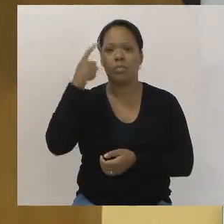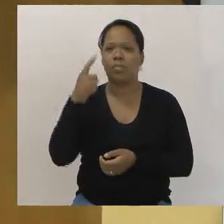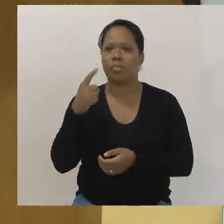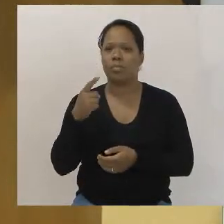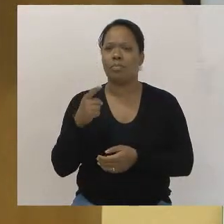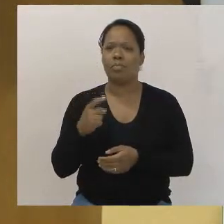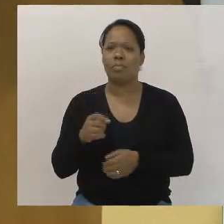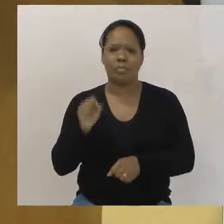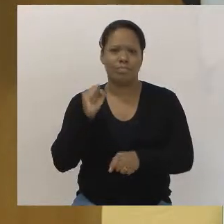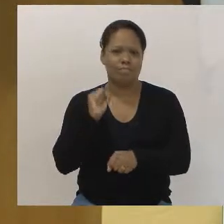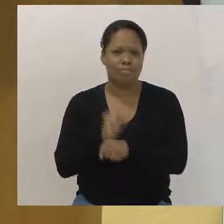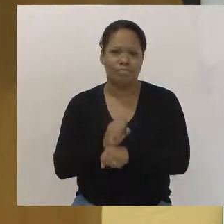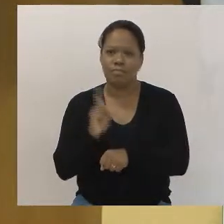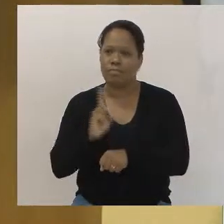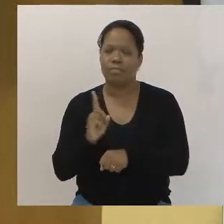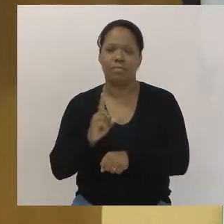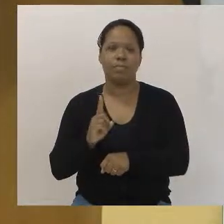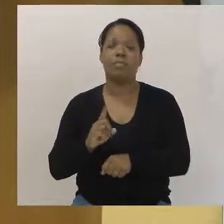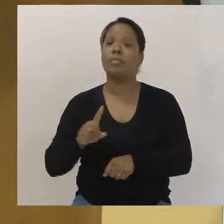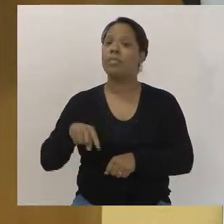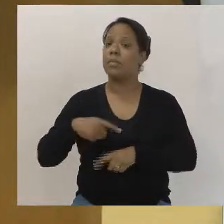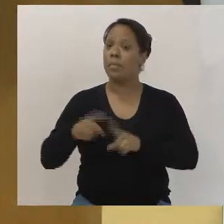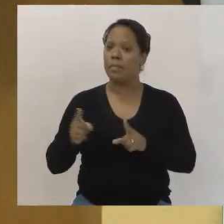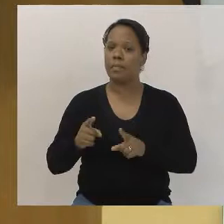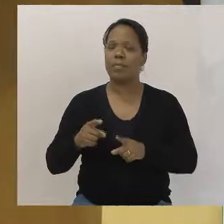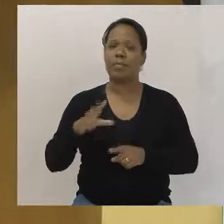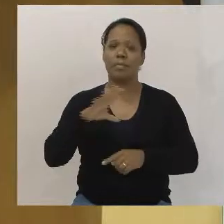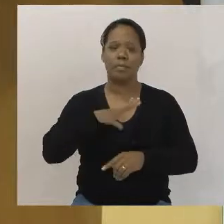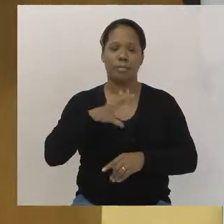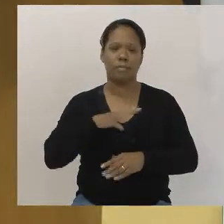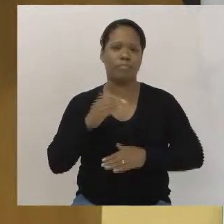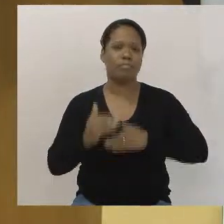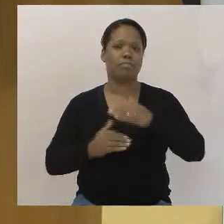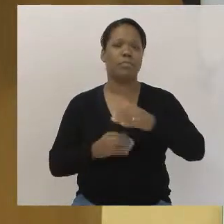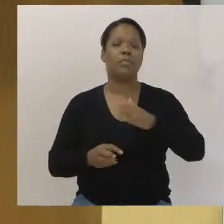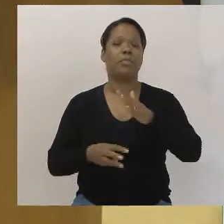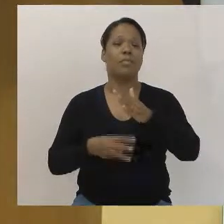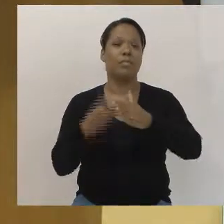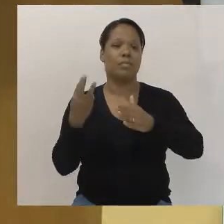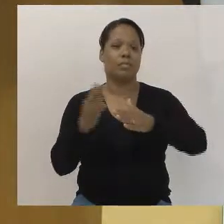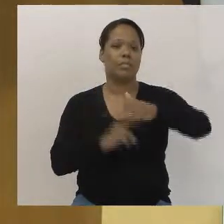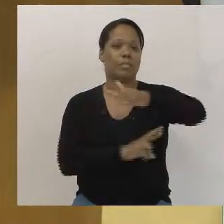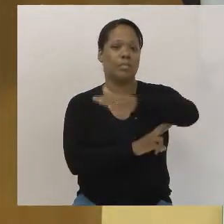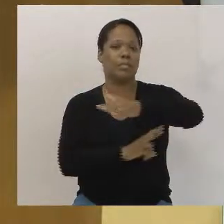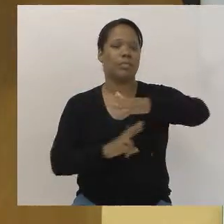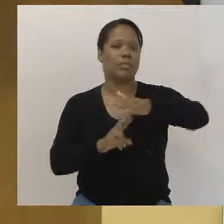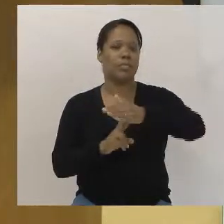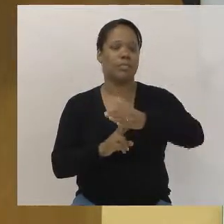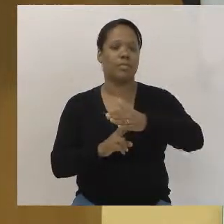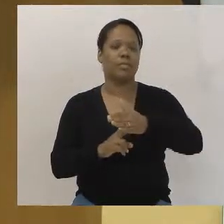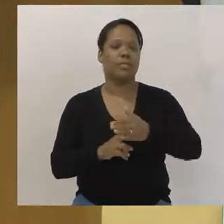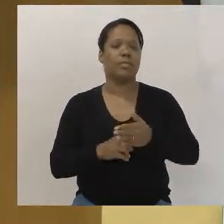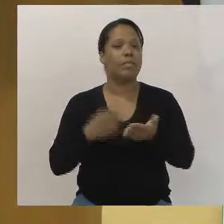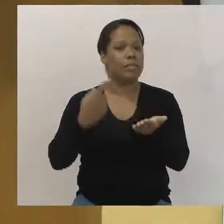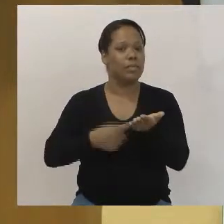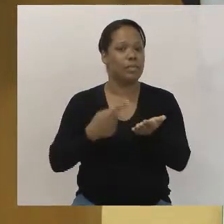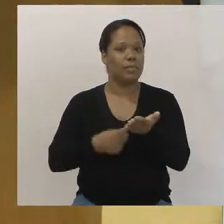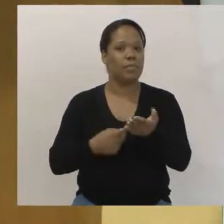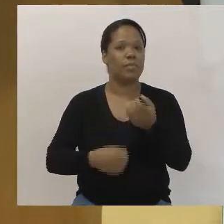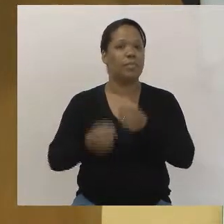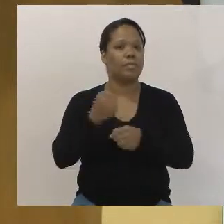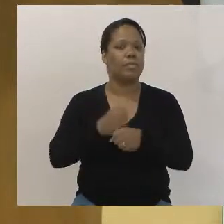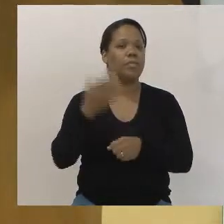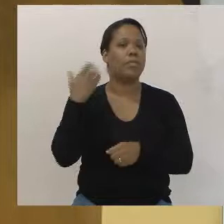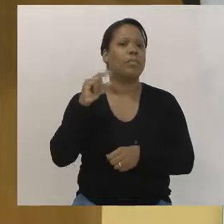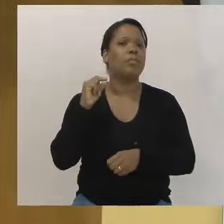cidade mas é movimentar a cidade por exemplo a terceira ponte estava previsto no orçamento do ano passado o